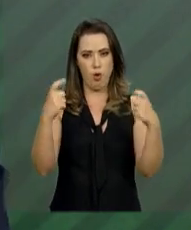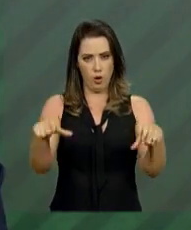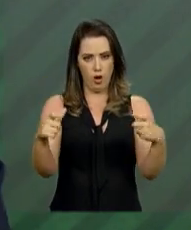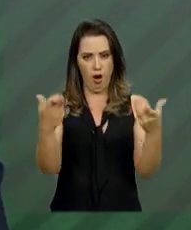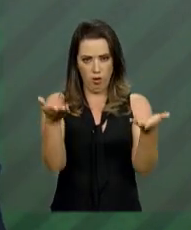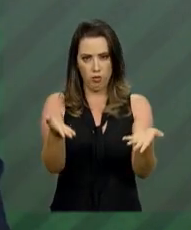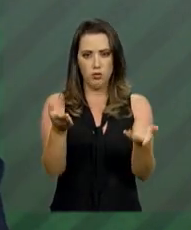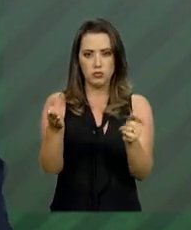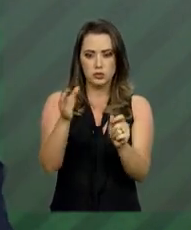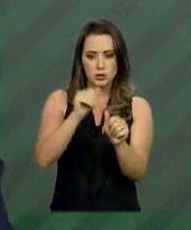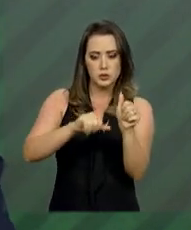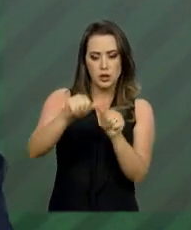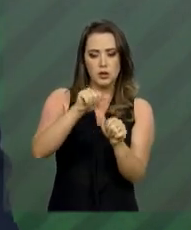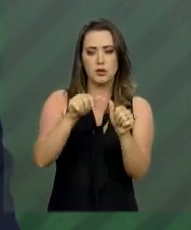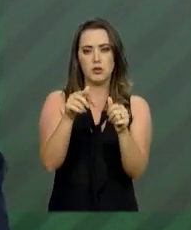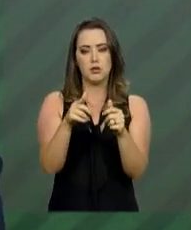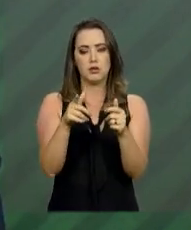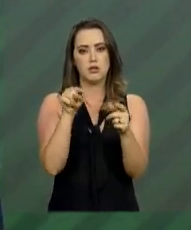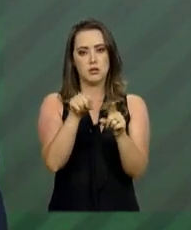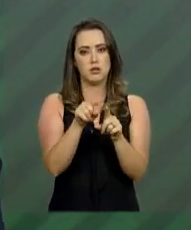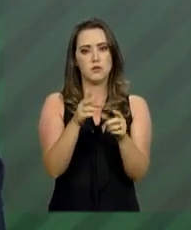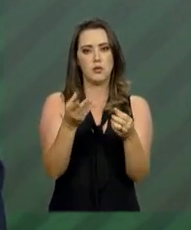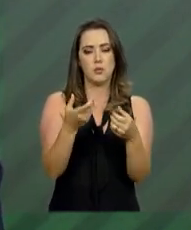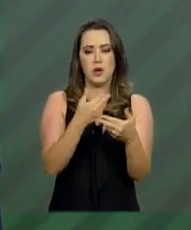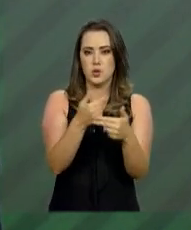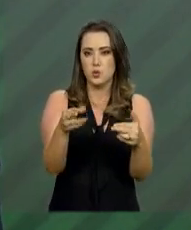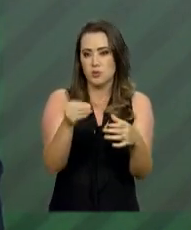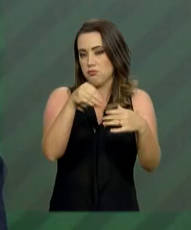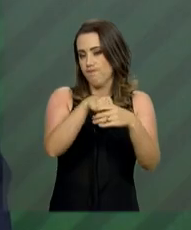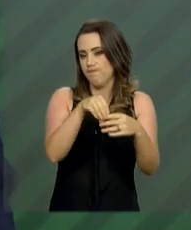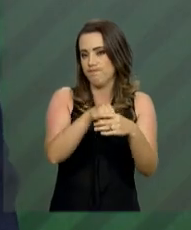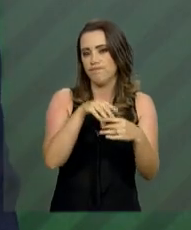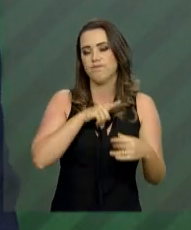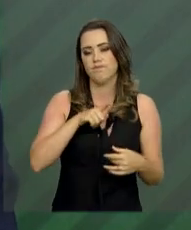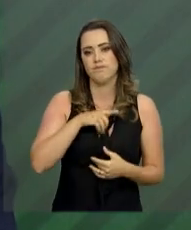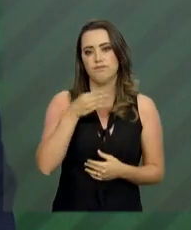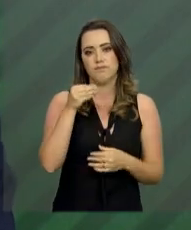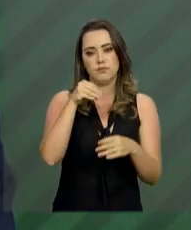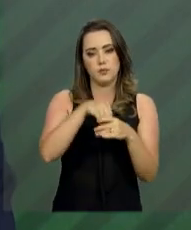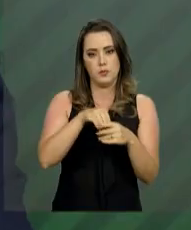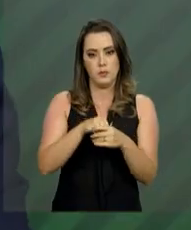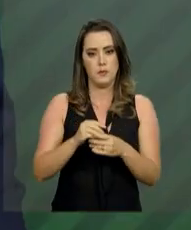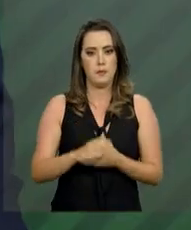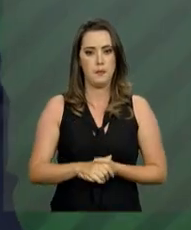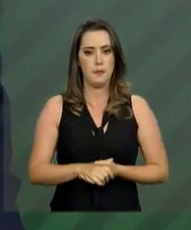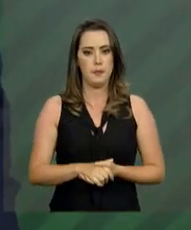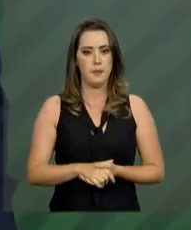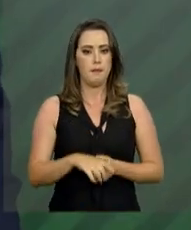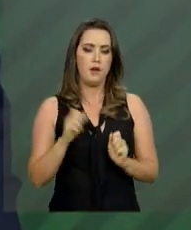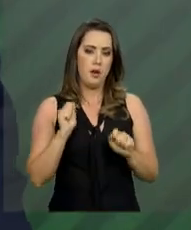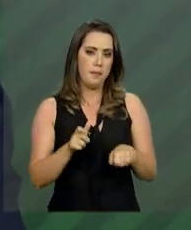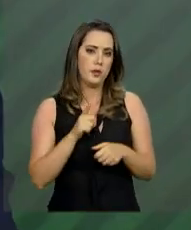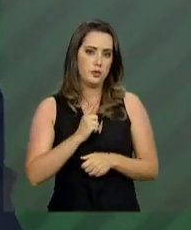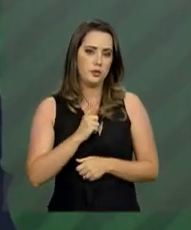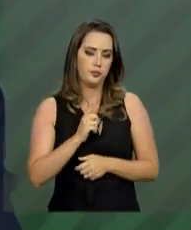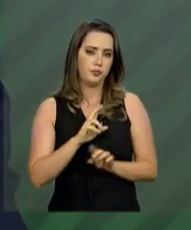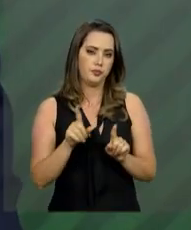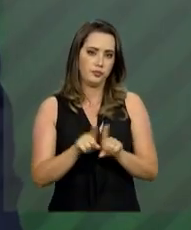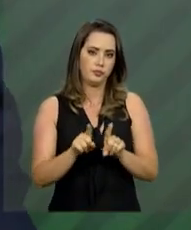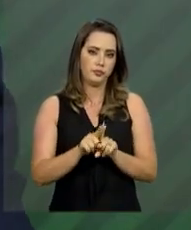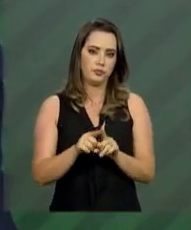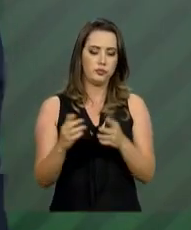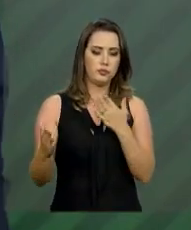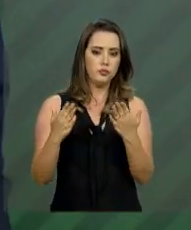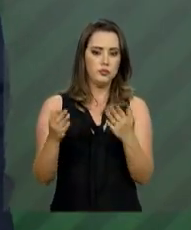a recomposição também do do acervo é do do museu que aí pode acontecer também em